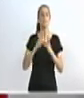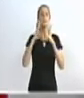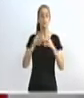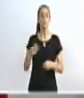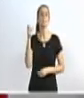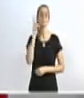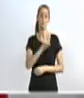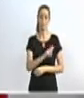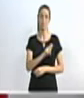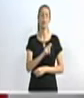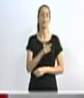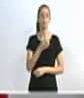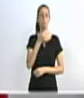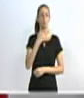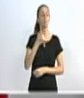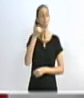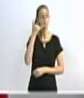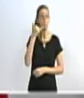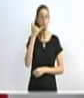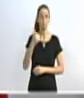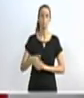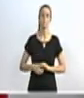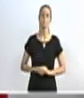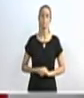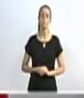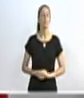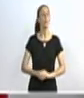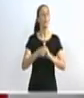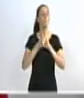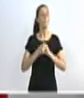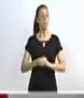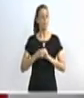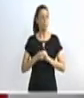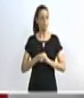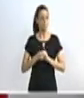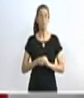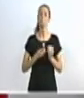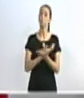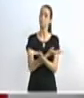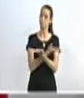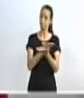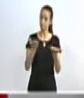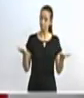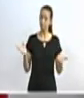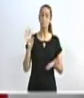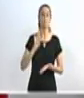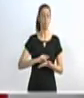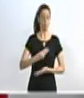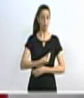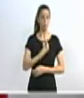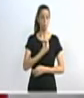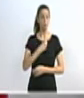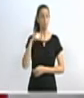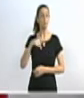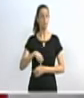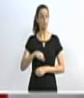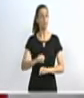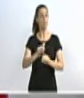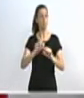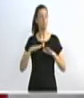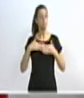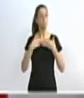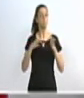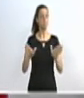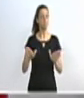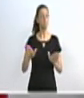brinde, né? Parabéns a todos nós que nos fizemos presentes, fazendo